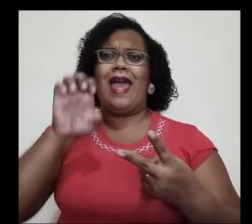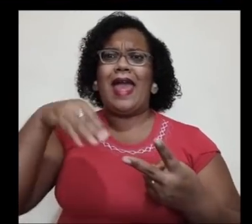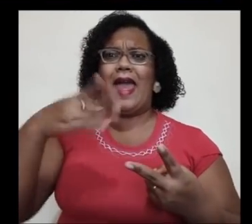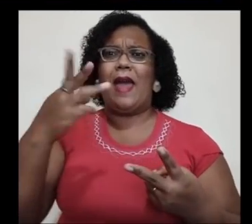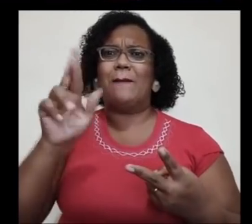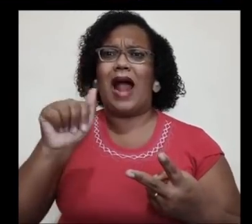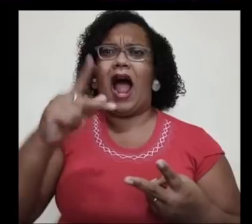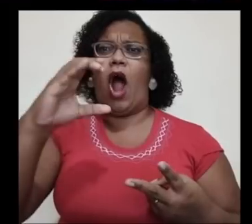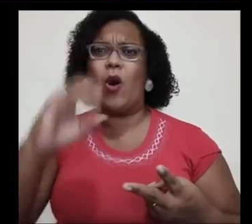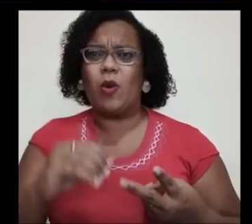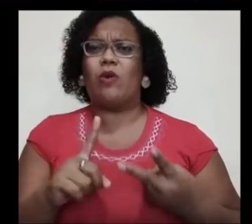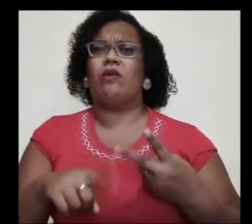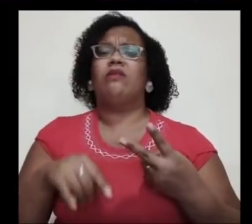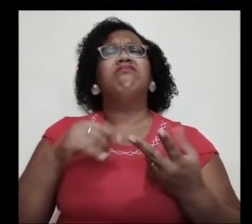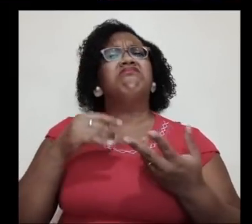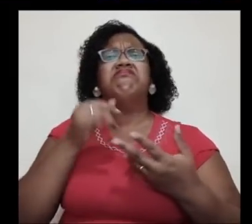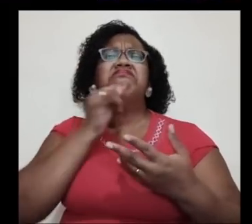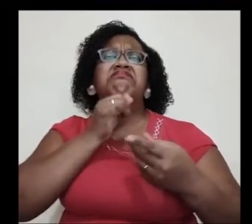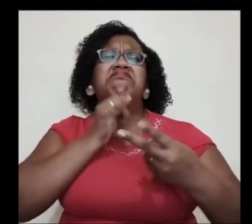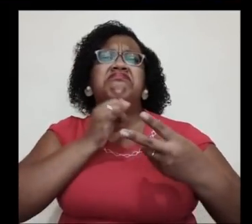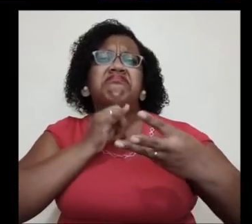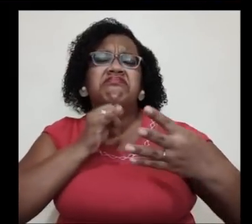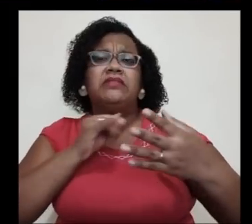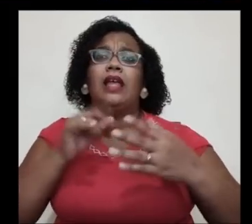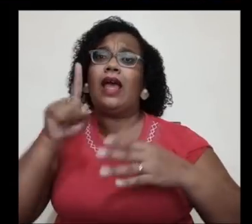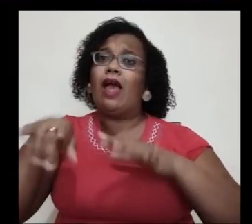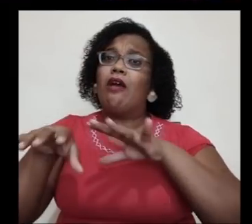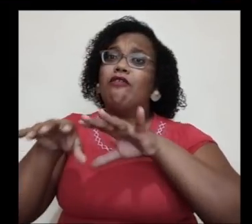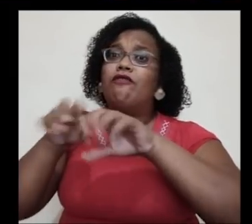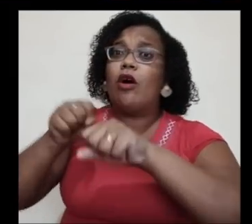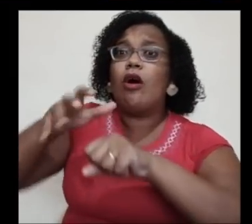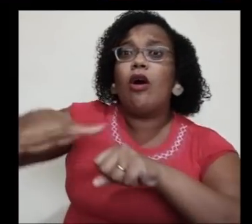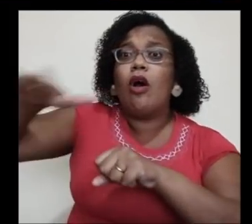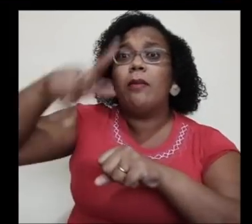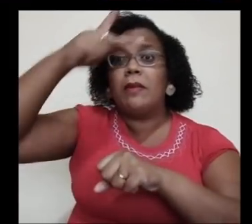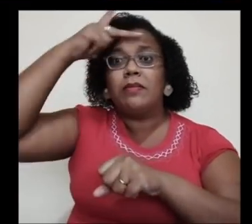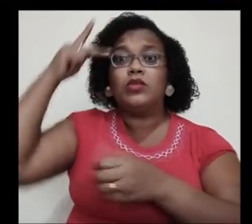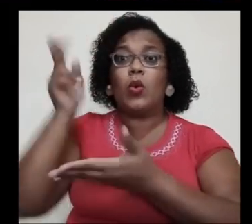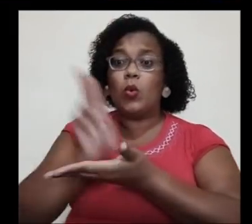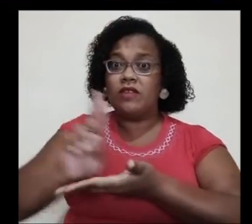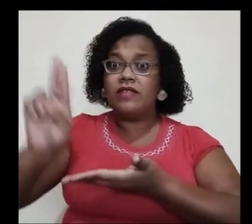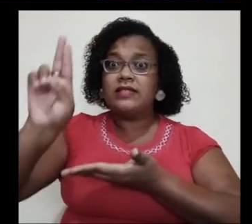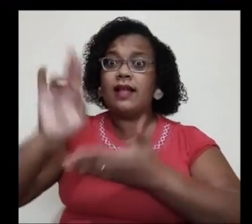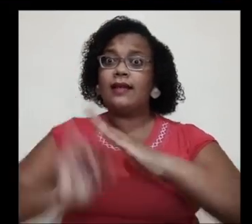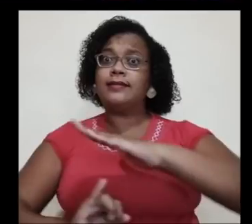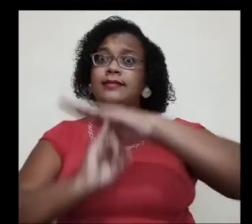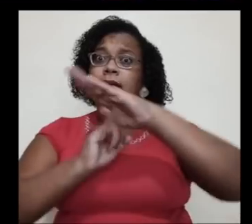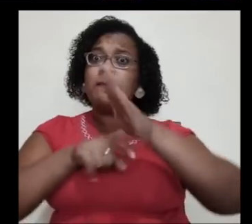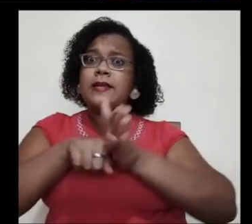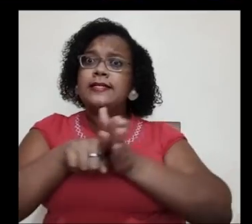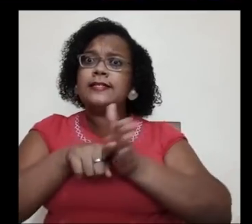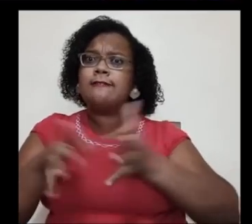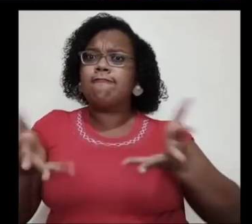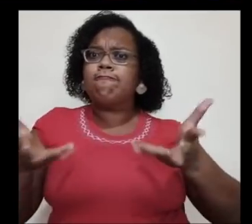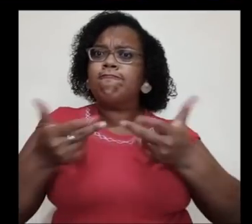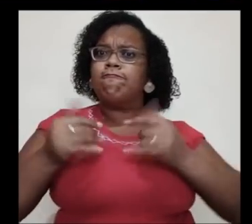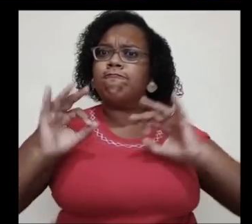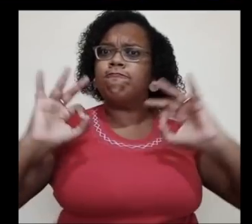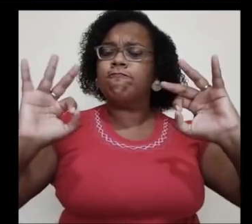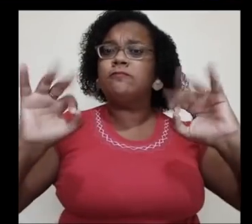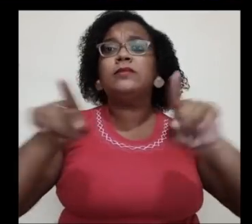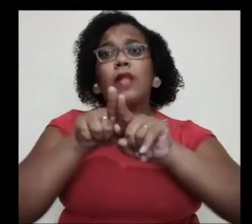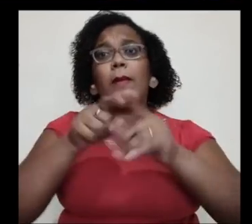instituições de pesquisa, de pessoal qualificado e a base da ciência e tecnologia brasileira foi fundamental para esses avanços na área